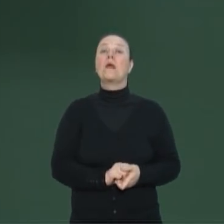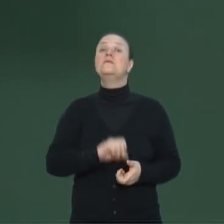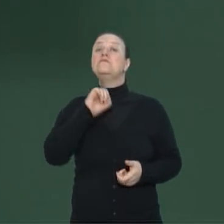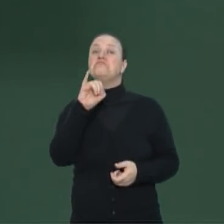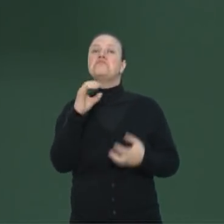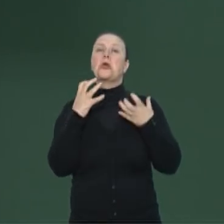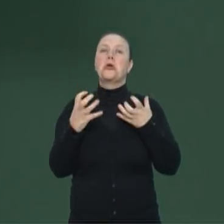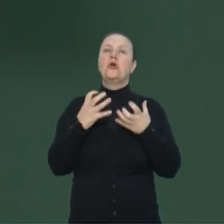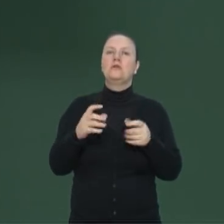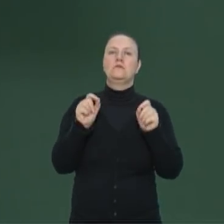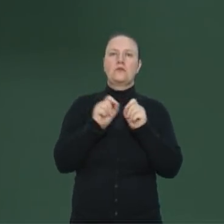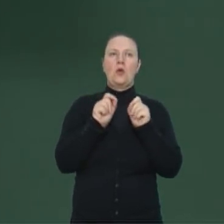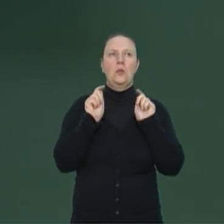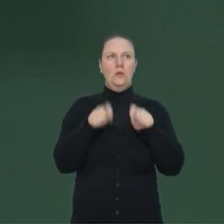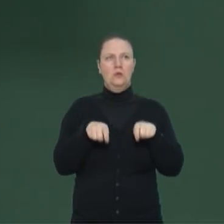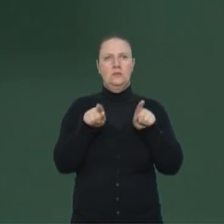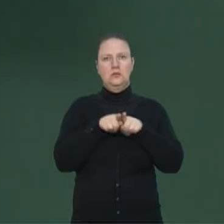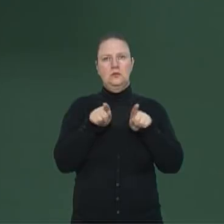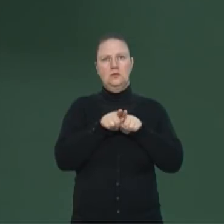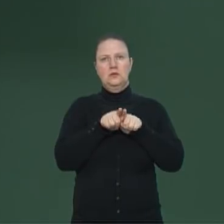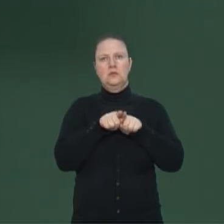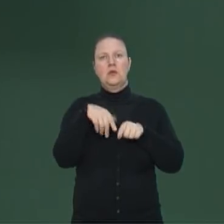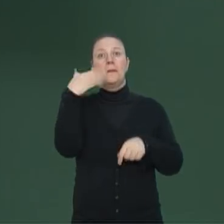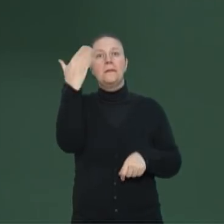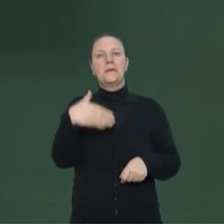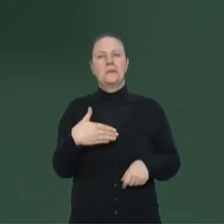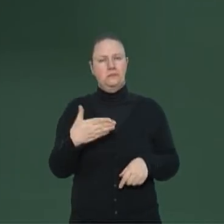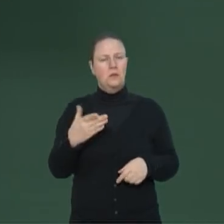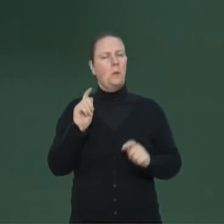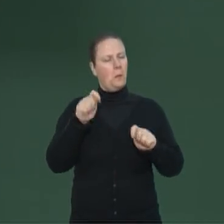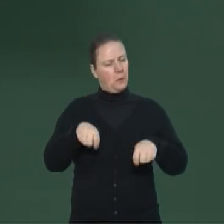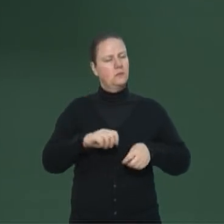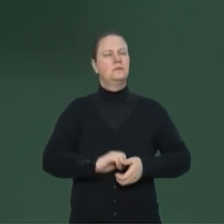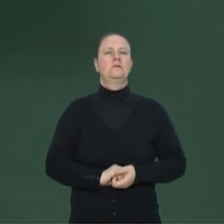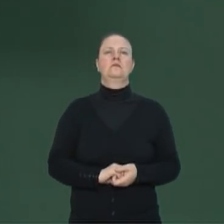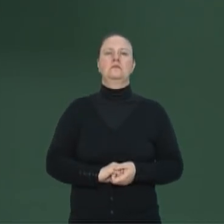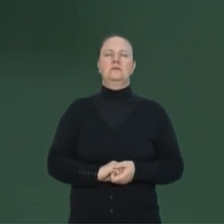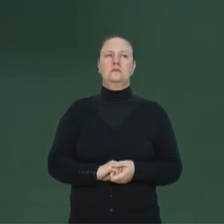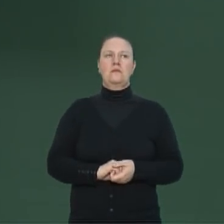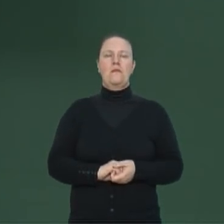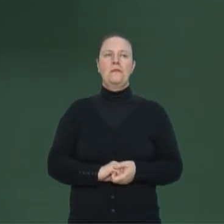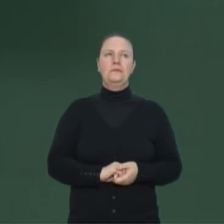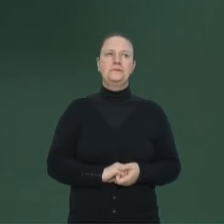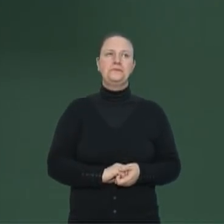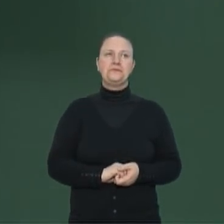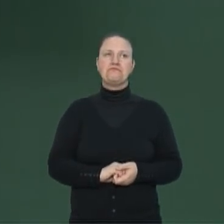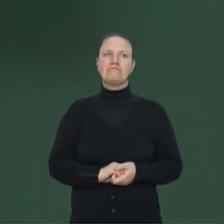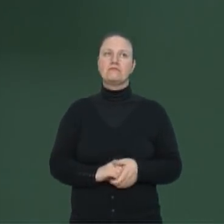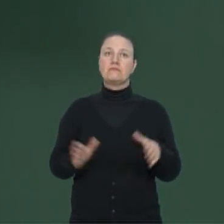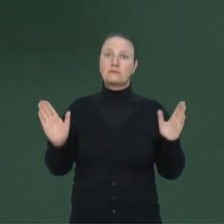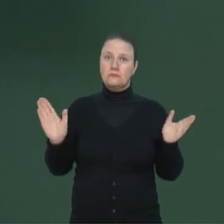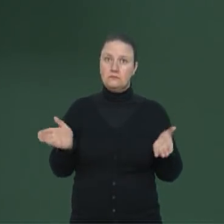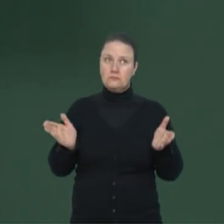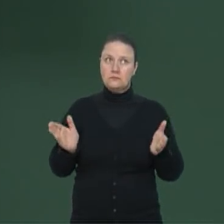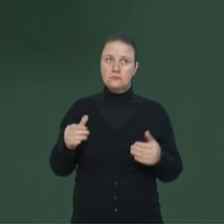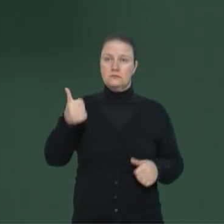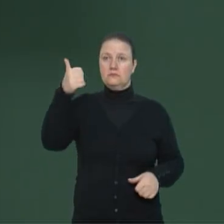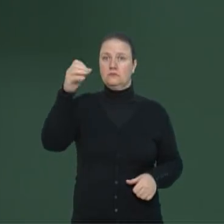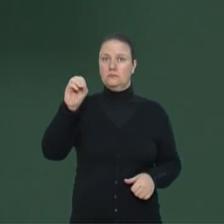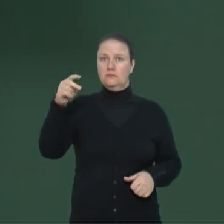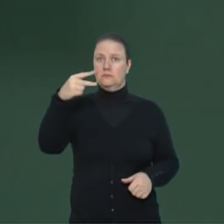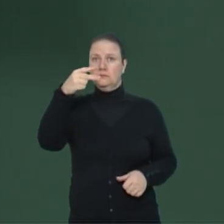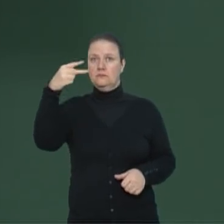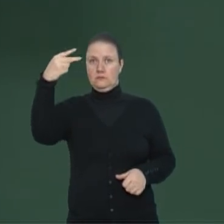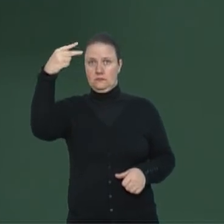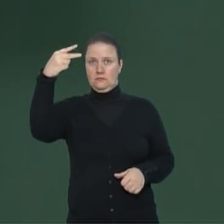quiser, faça o produto notável aqui e você vai ver que vai voltar para aquilo ali em cima, tá? E aqui, né, 10 ao quadrado é